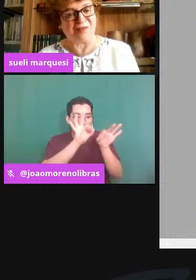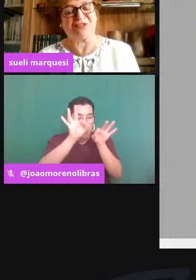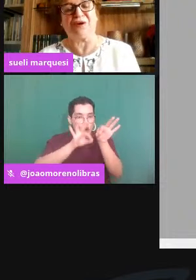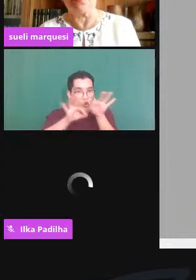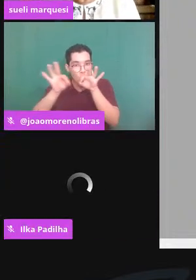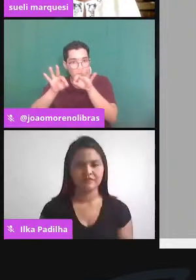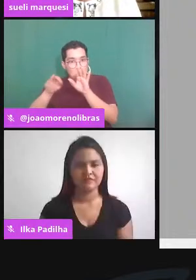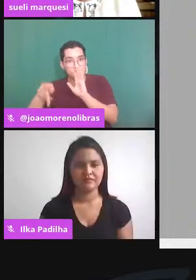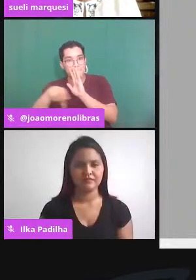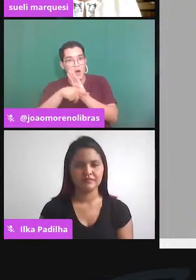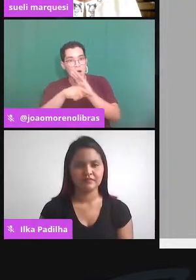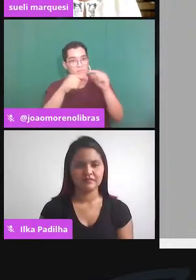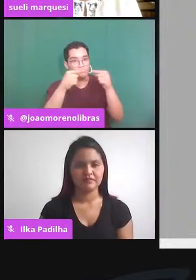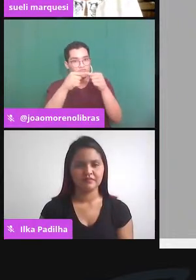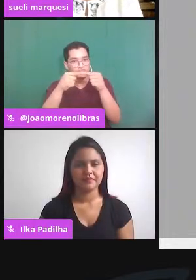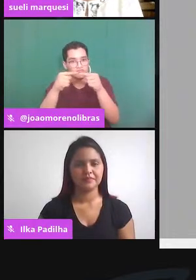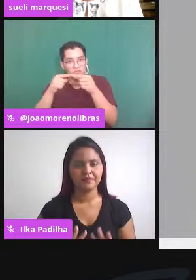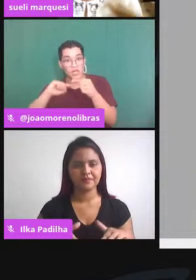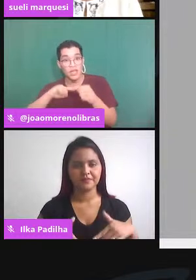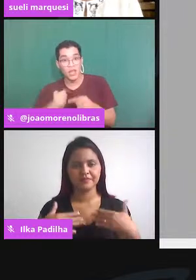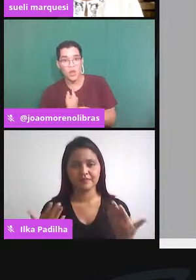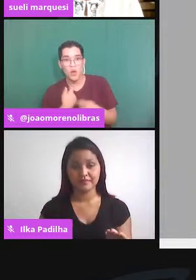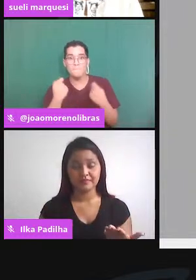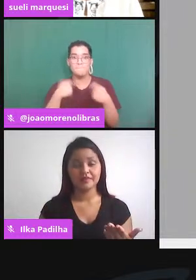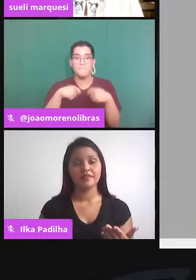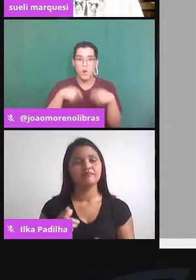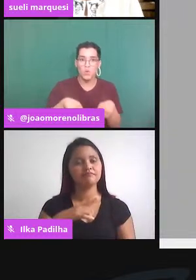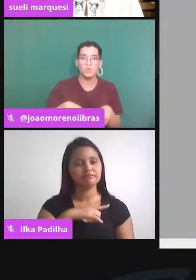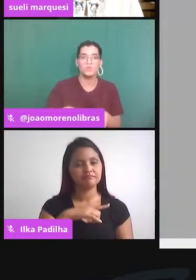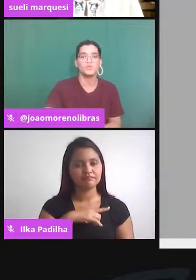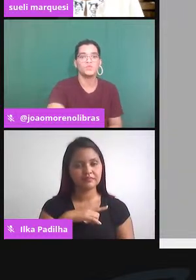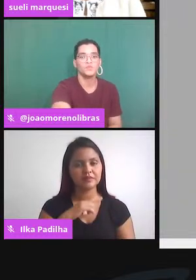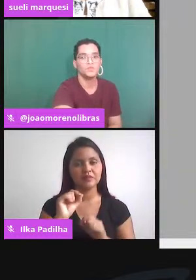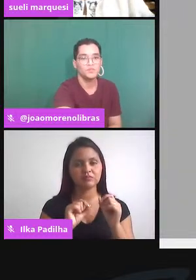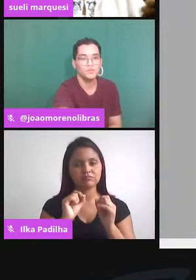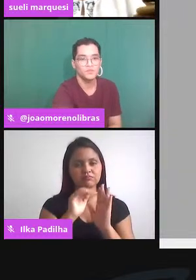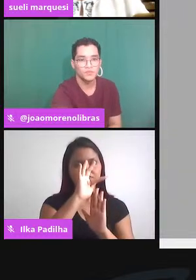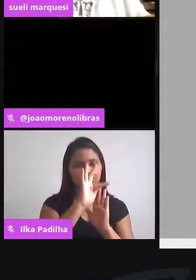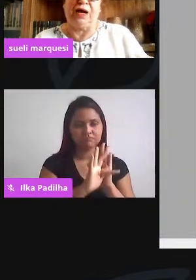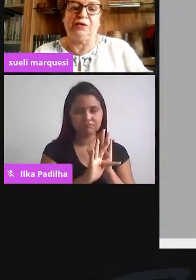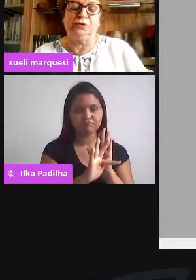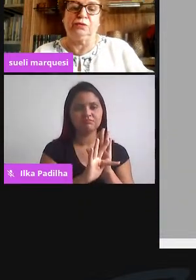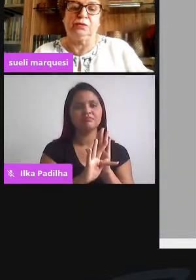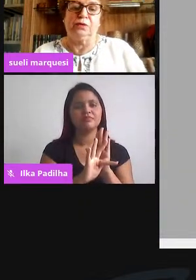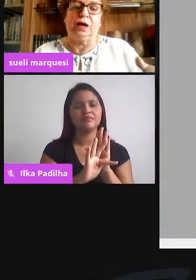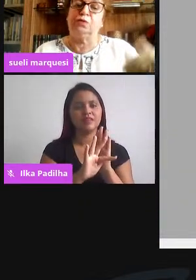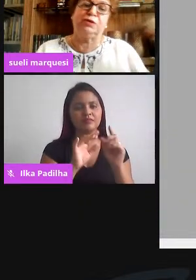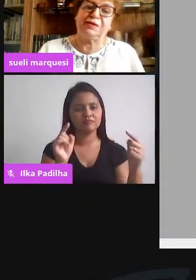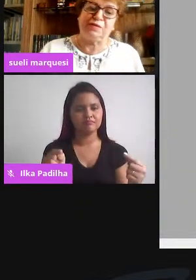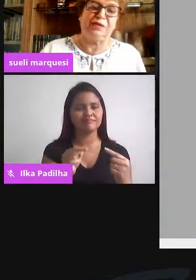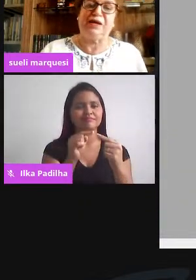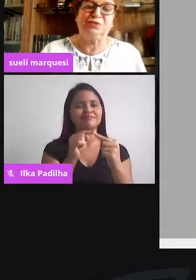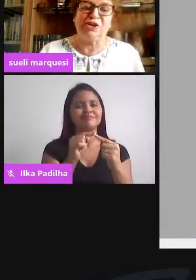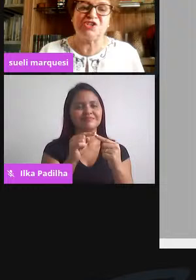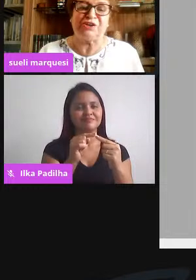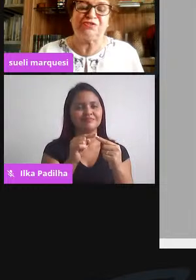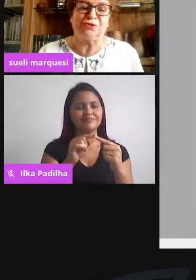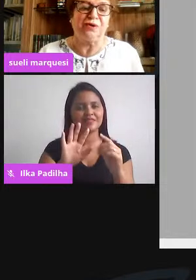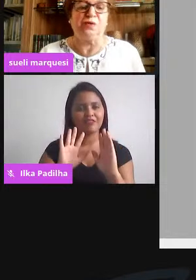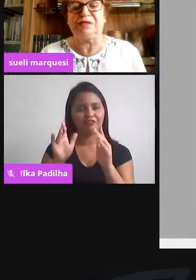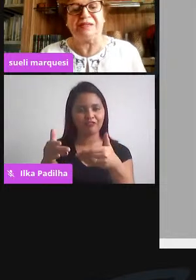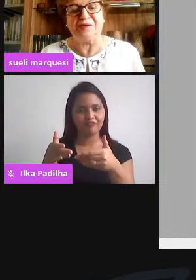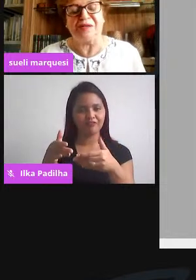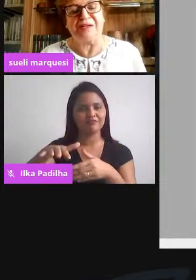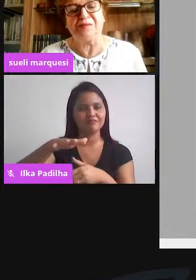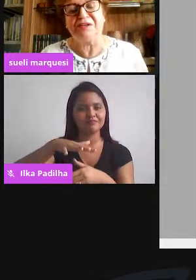nós podemos recorrer, né, para ter um texto mais adequado a um determinado